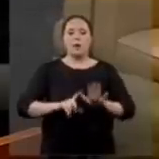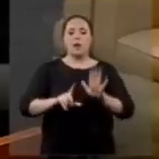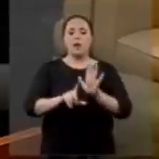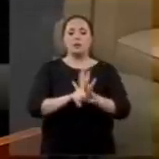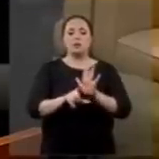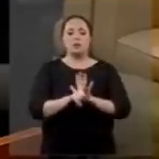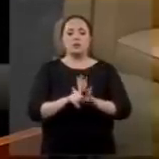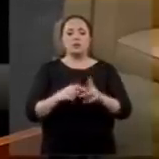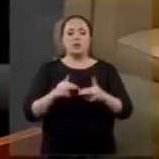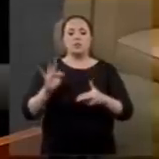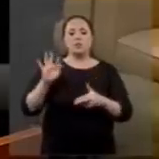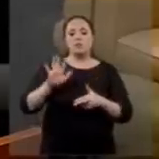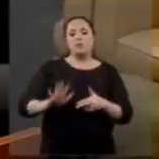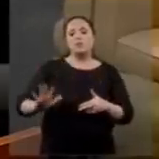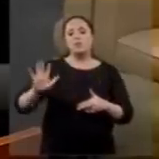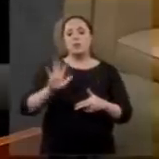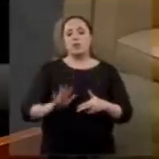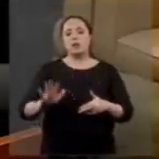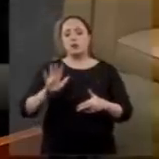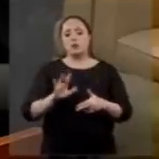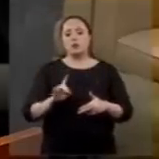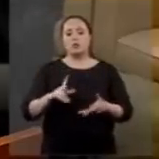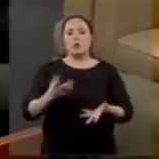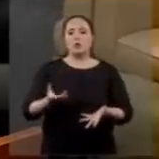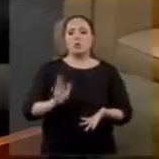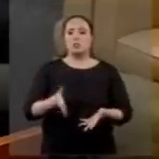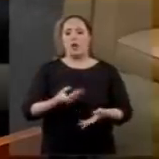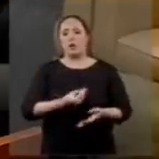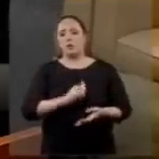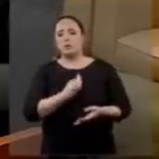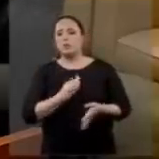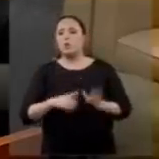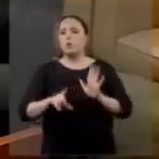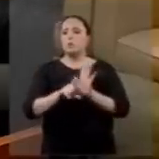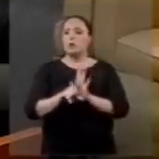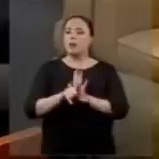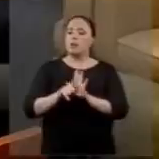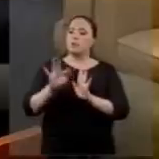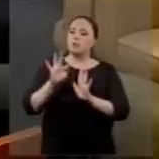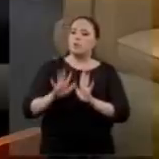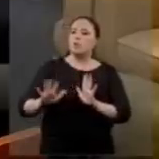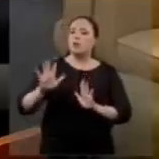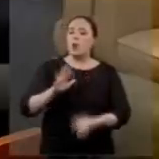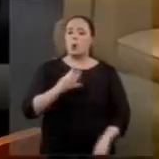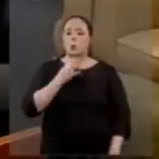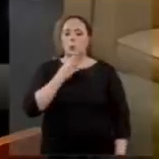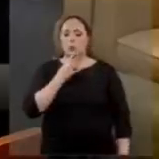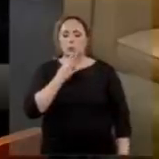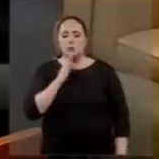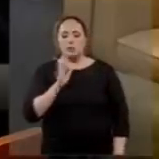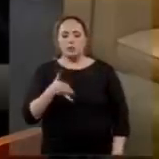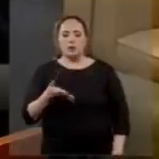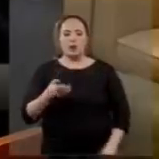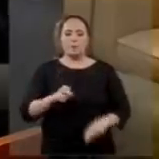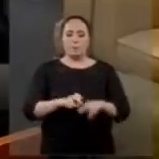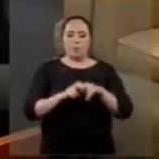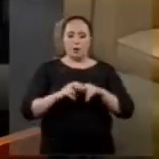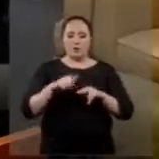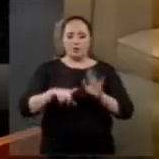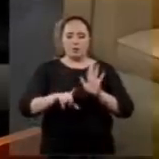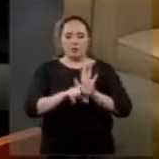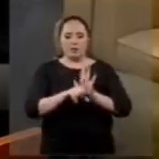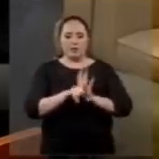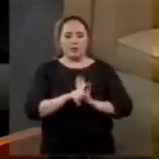legislação federal necessariamente existente, de uma legislação federal conhecida e que foi por meio desse